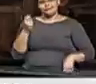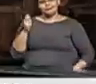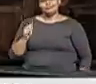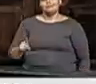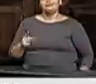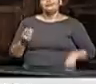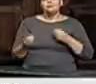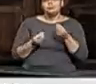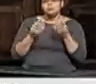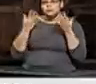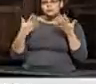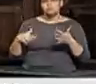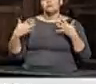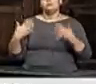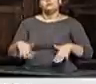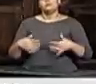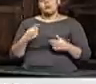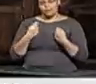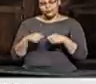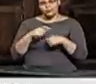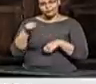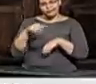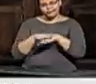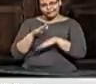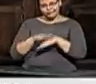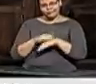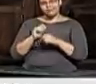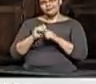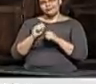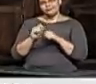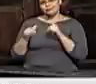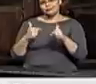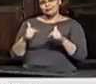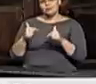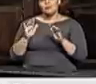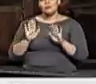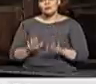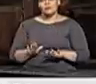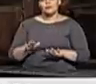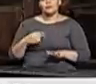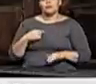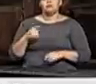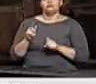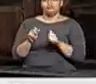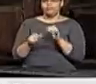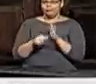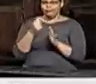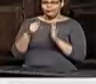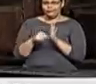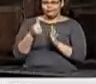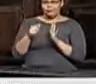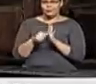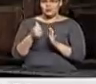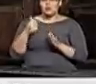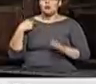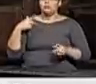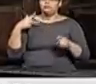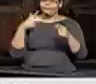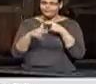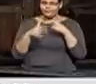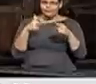E nós vamos ter que fazer esse serviço. Agora, a maneira como foi colocado aqui,